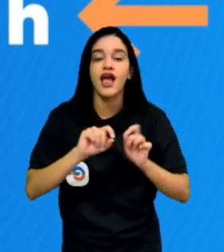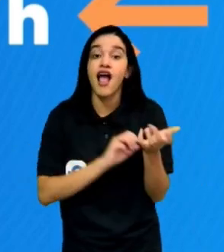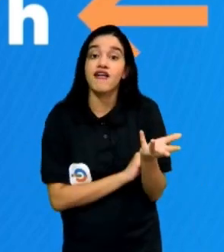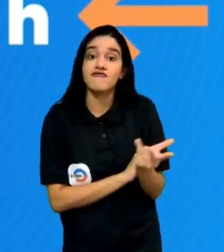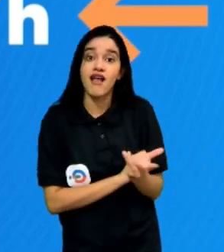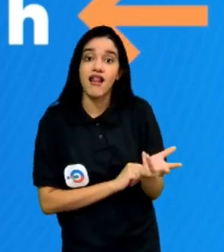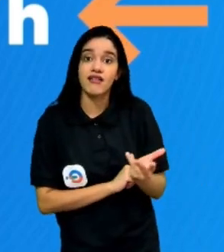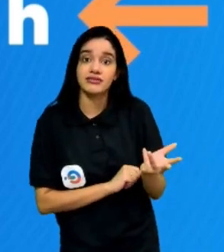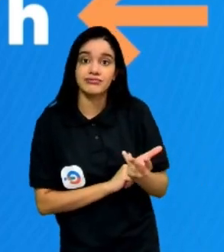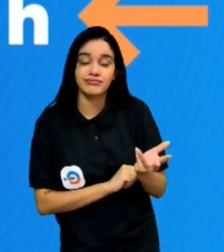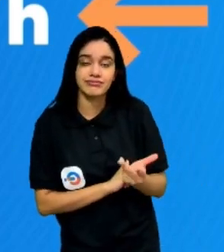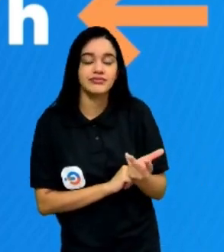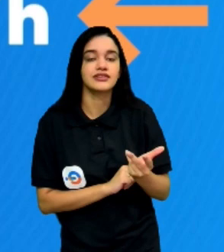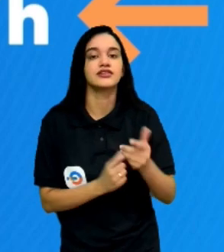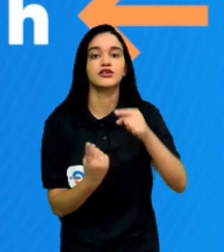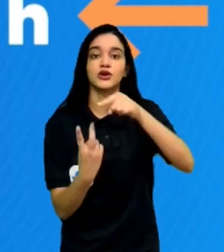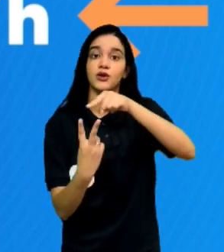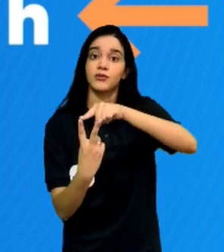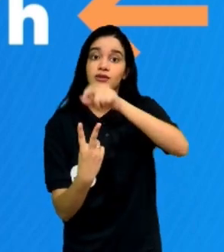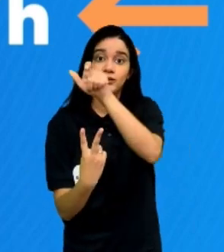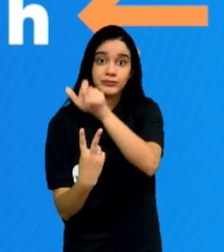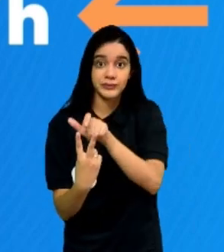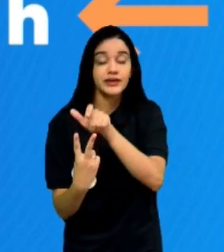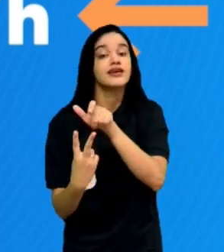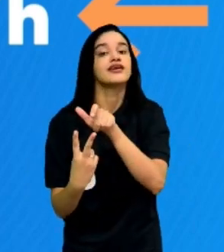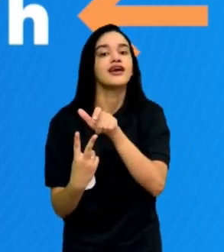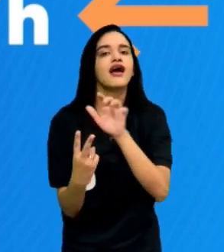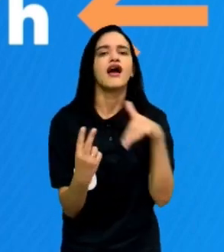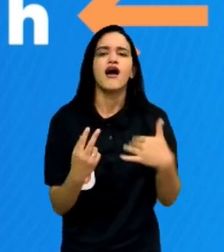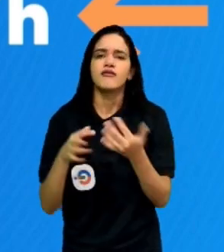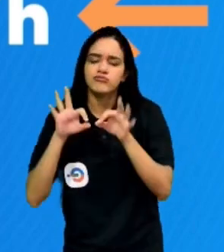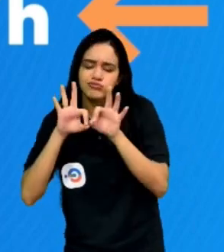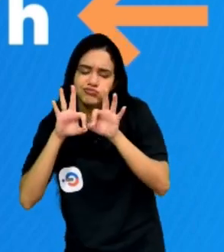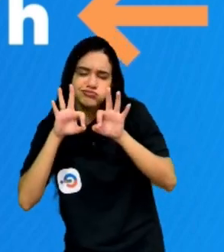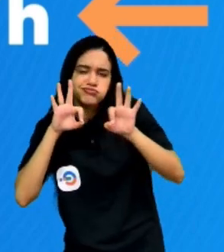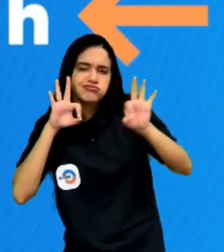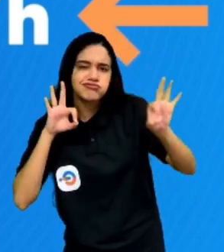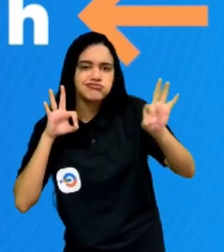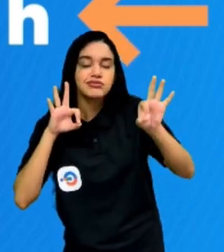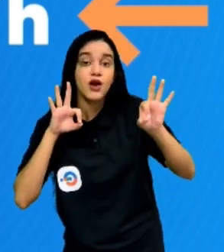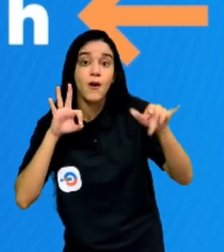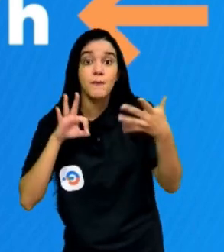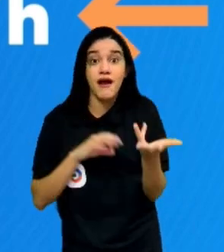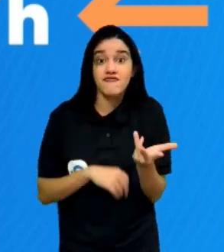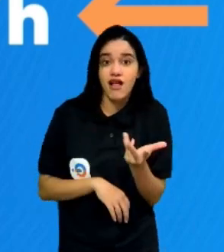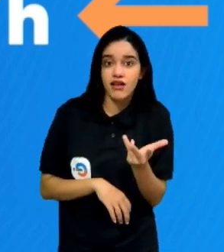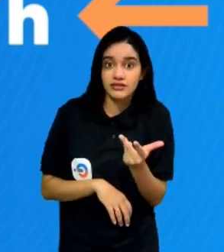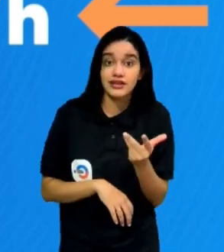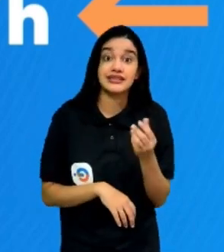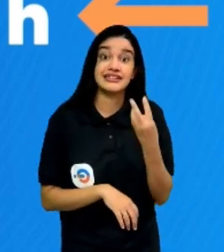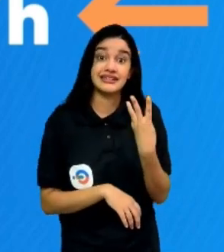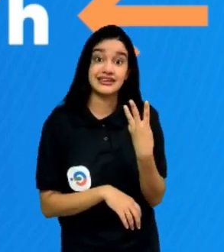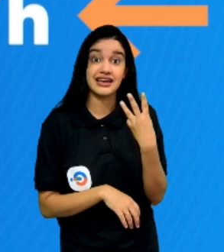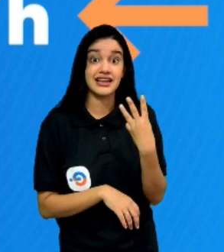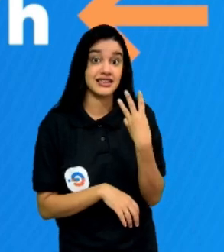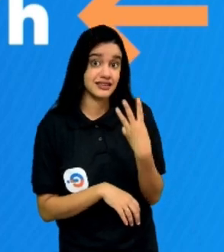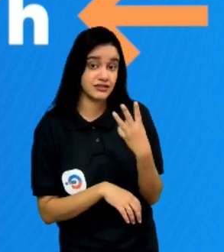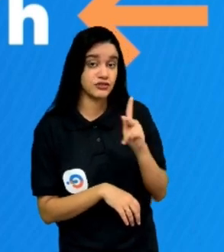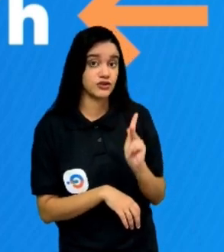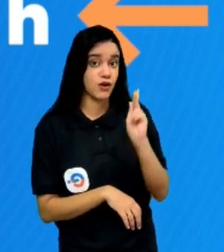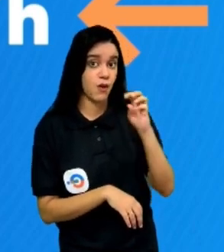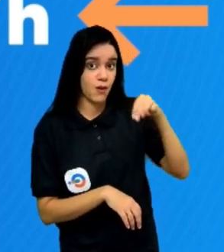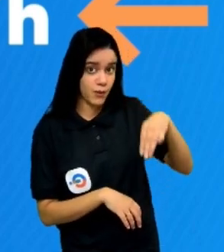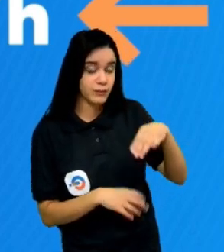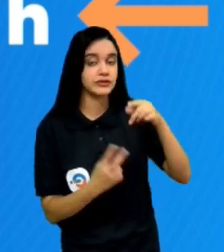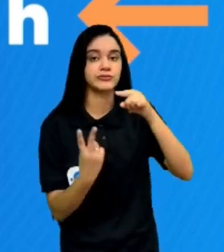velocidade, em que o primeiro rapaz fez esse trajeto a uma velocidade de 3 km por hora e o